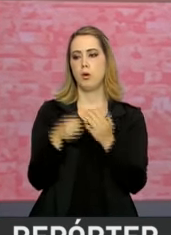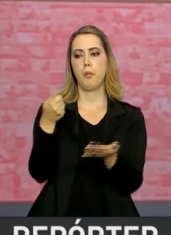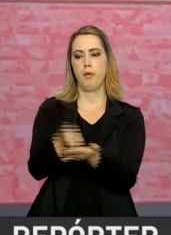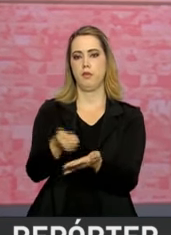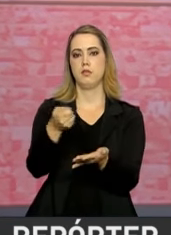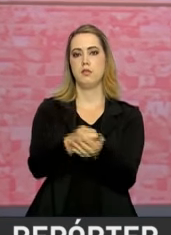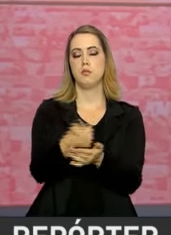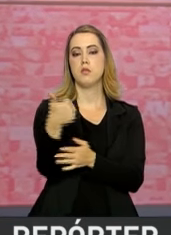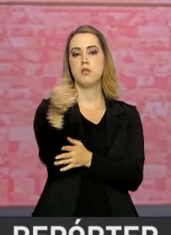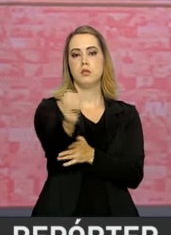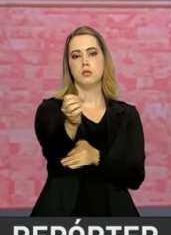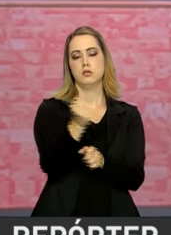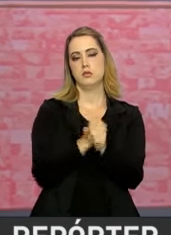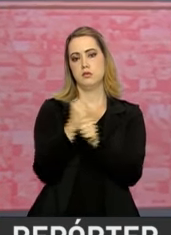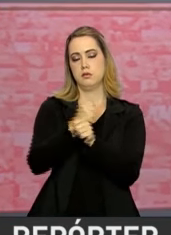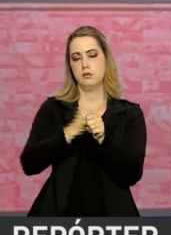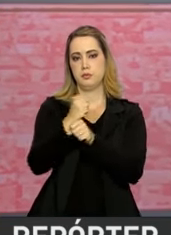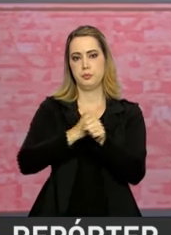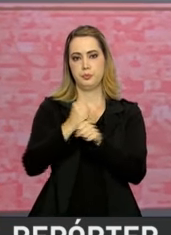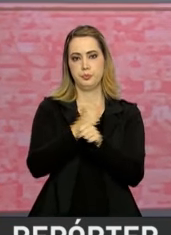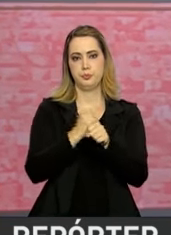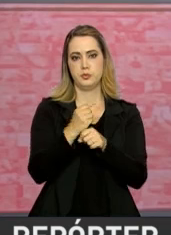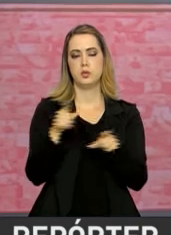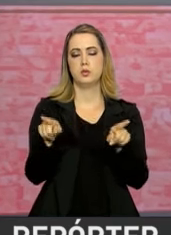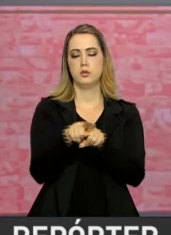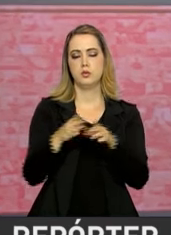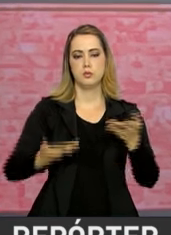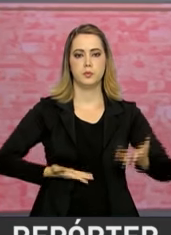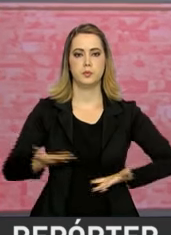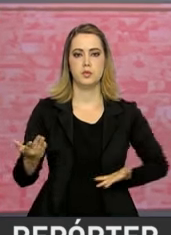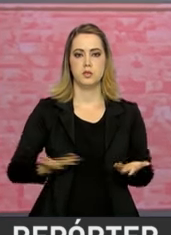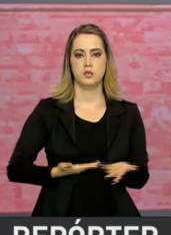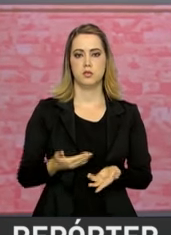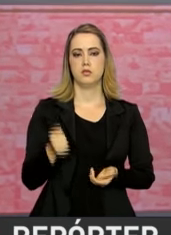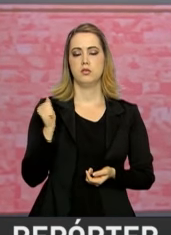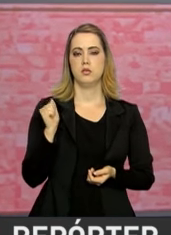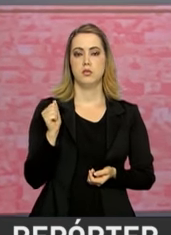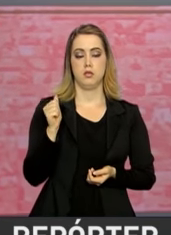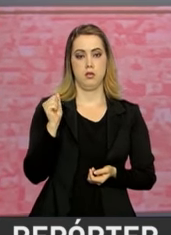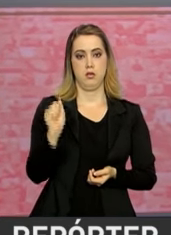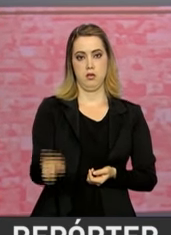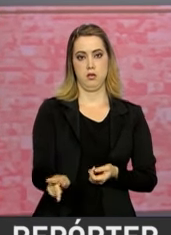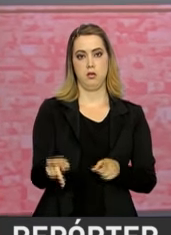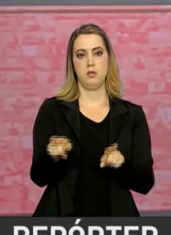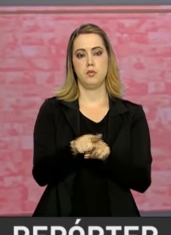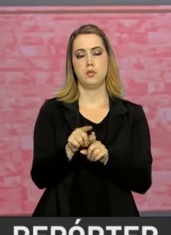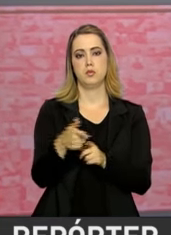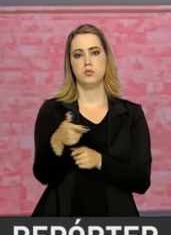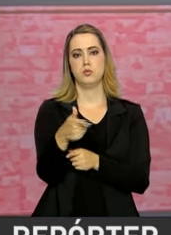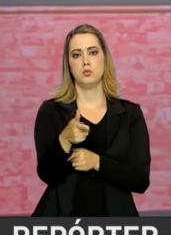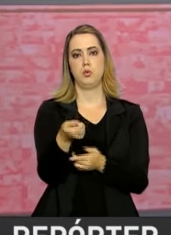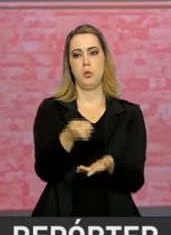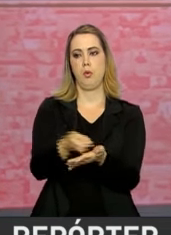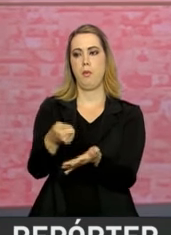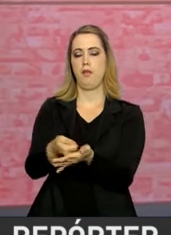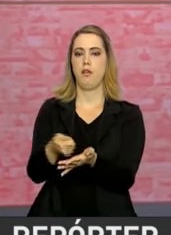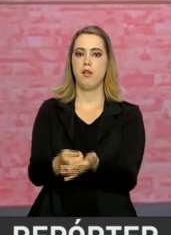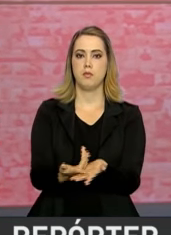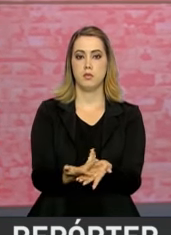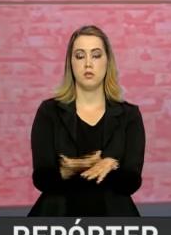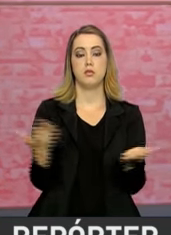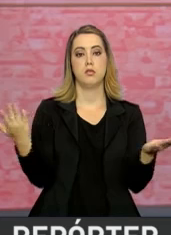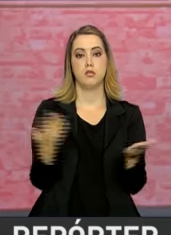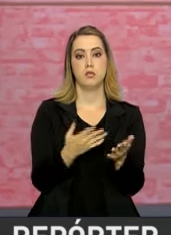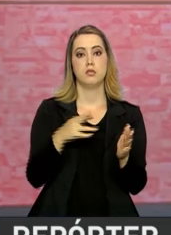dos seus num dos brasileiros e dos servidores a pública a gente não chega daqui a dez anos contra a previdência do rio de janeiro sem recursos para pagar os aposentados não